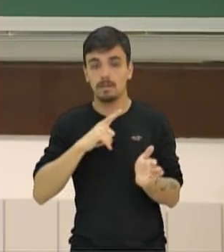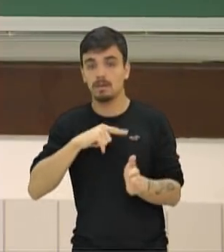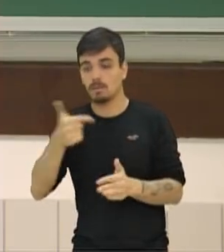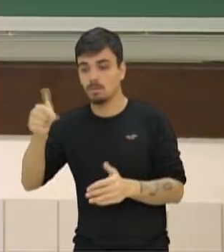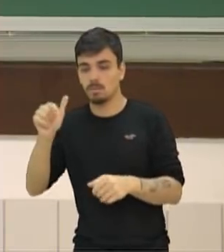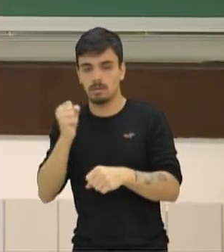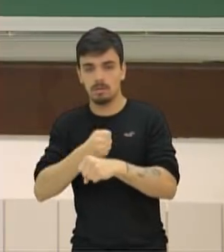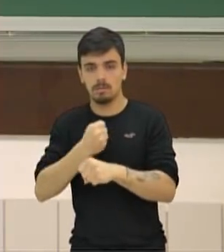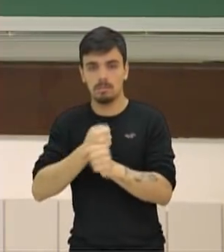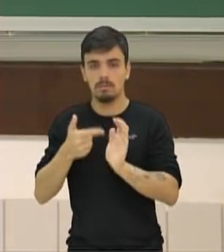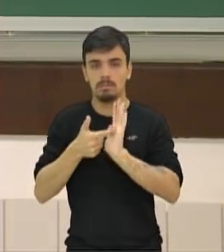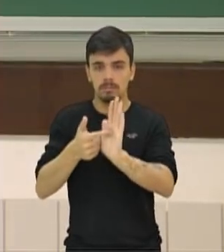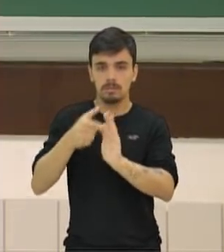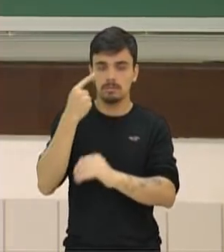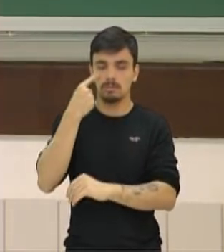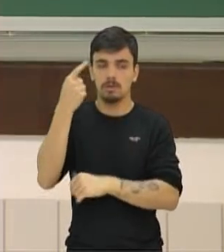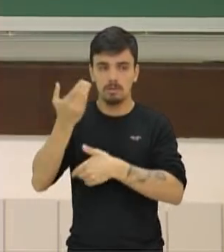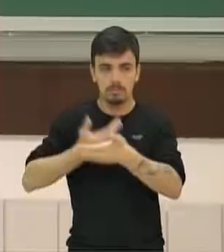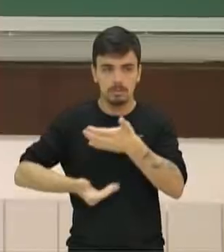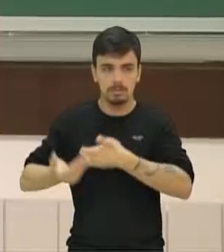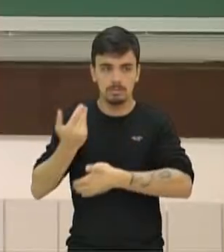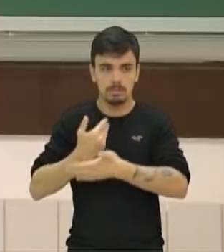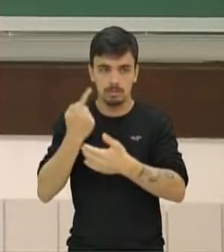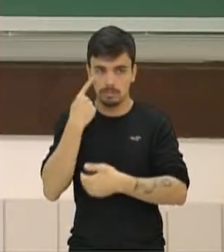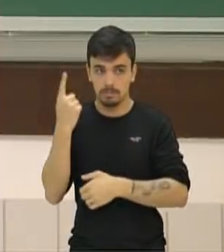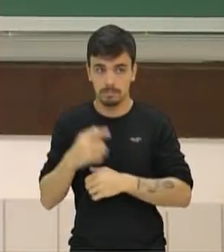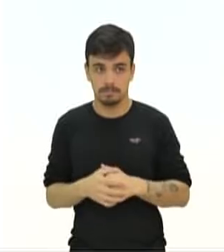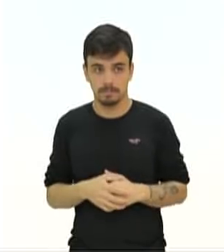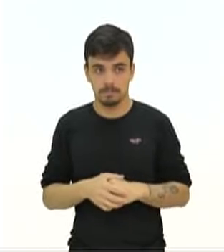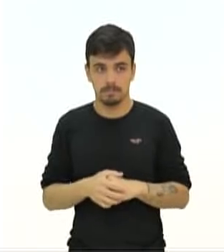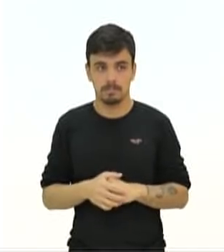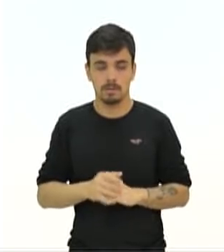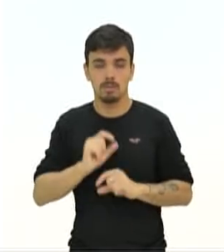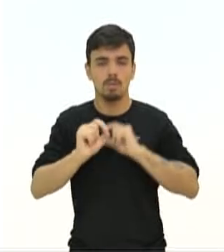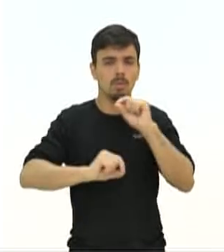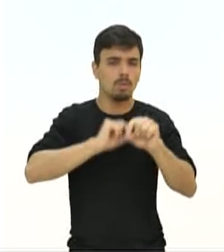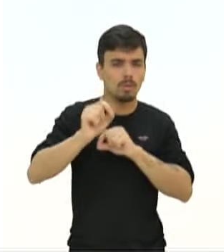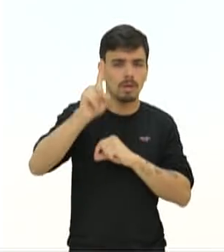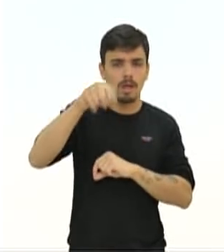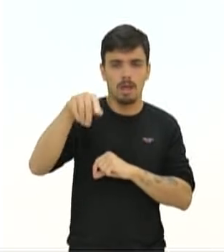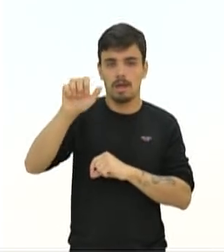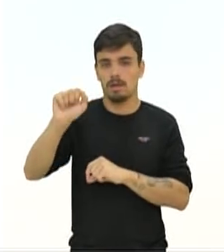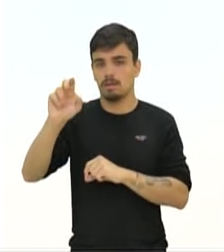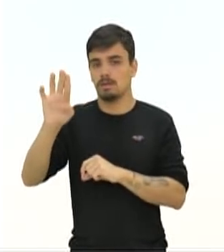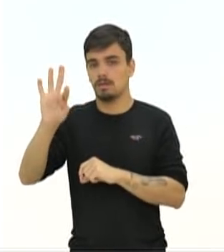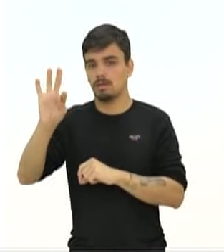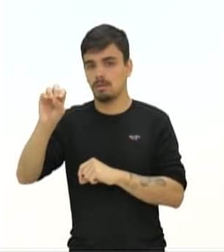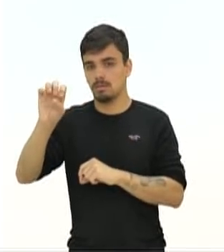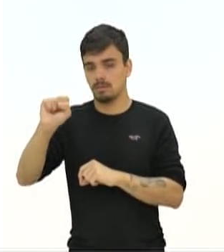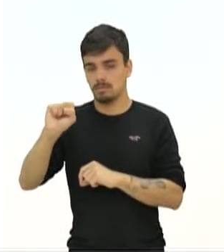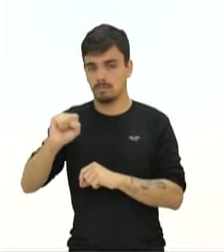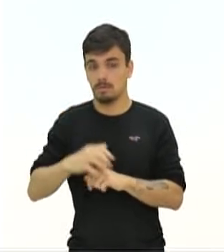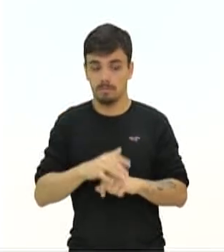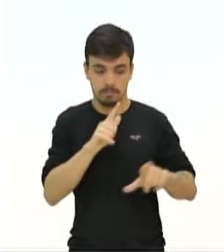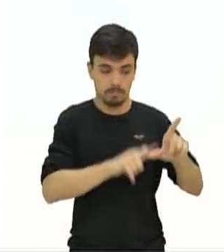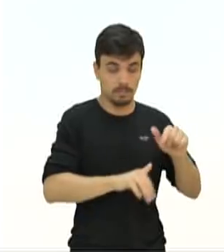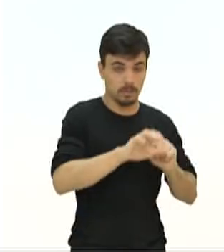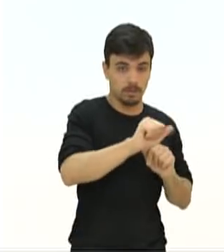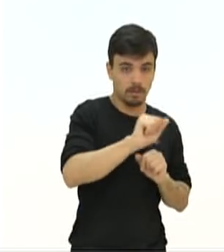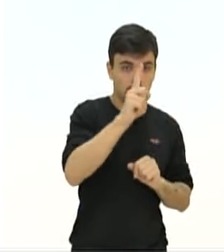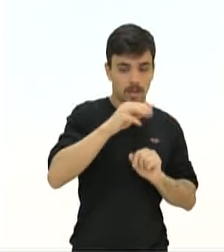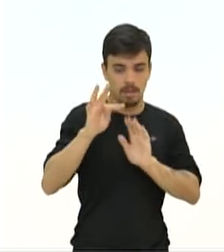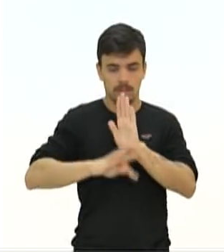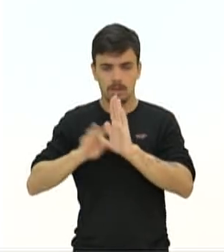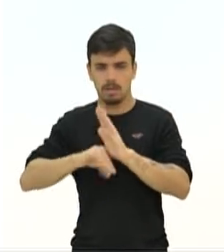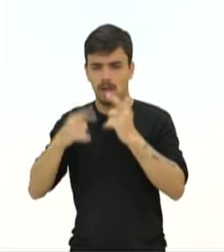mostra isso, né, eles participando da encenação. O que são autos? Letra A. Textos